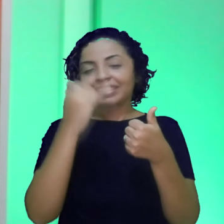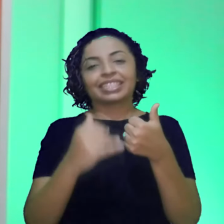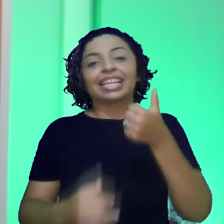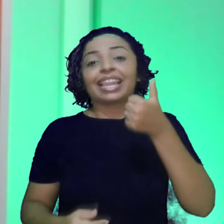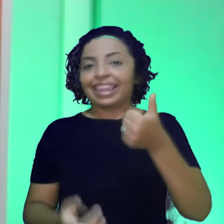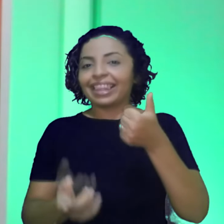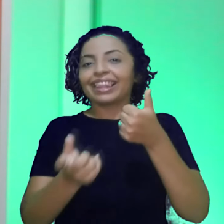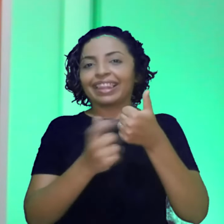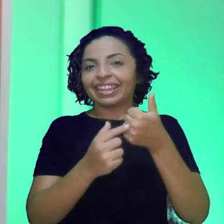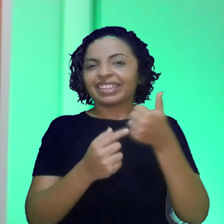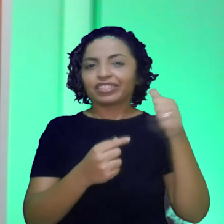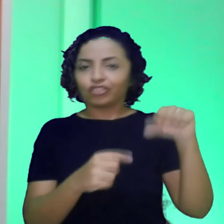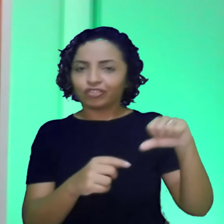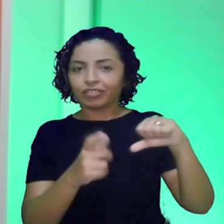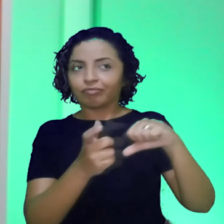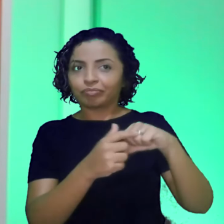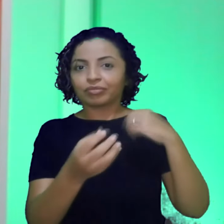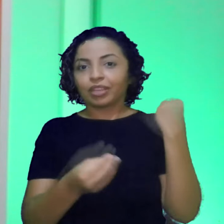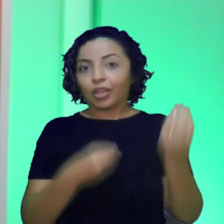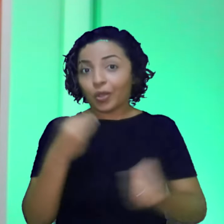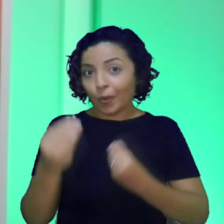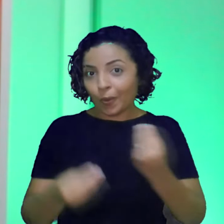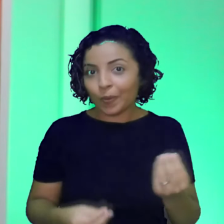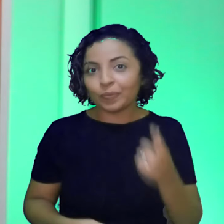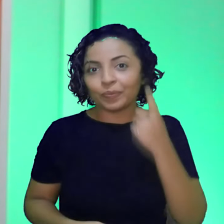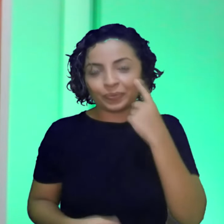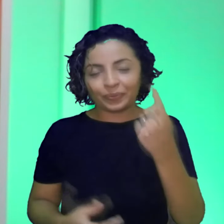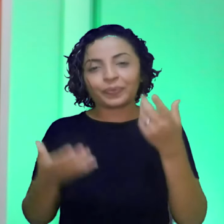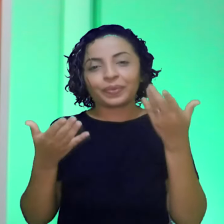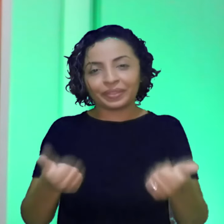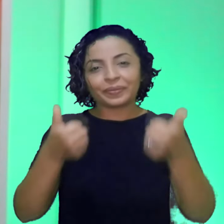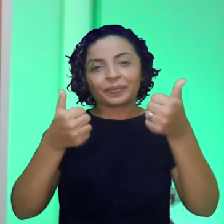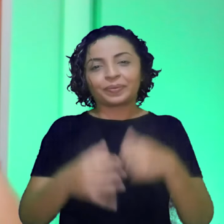ou um dislike para a gente ver como é que está nosso conteúdo aqui. E é isso aí, pessoal. Valeu!